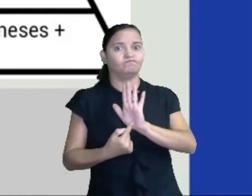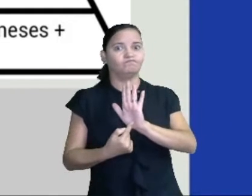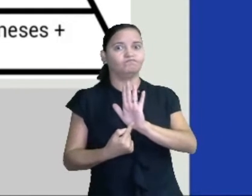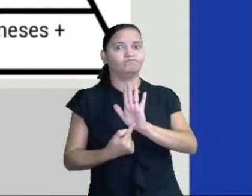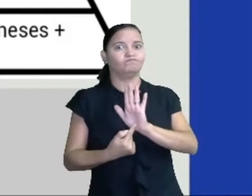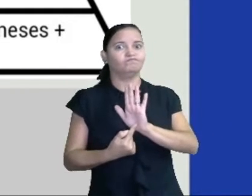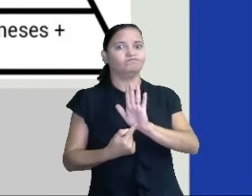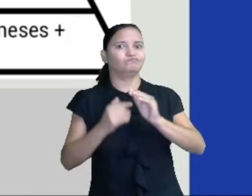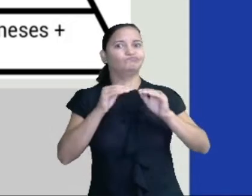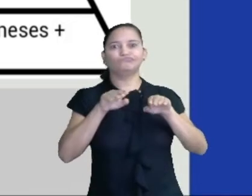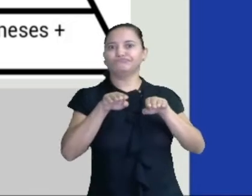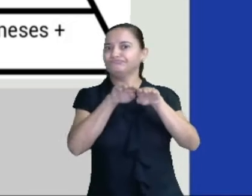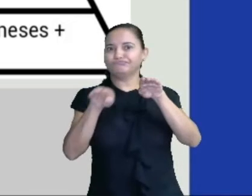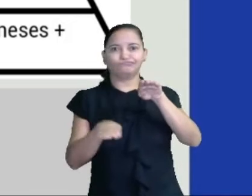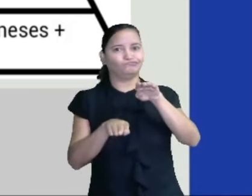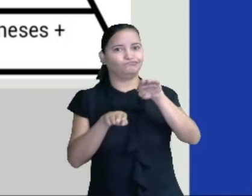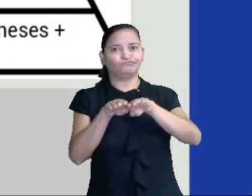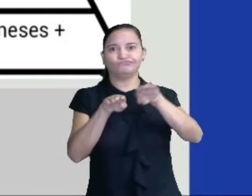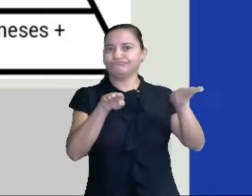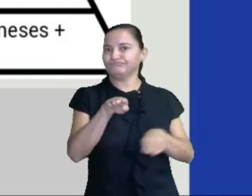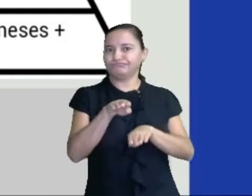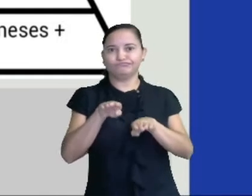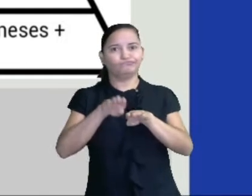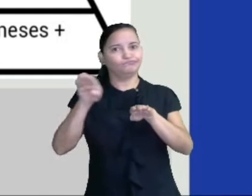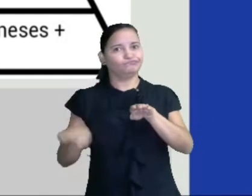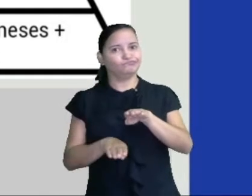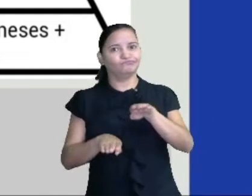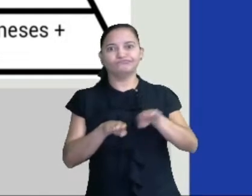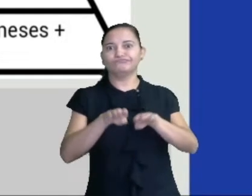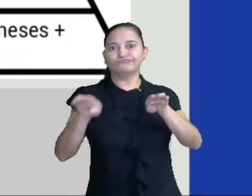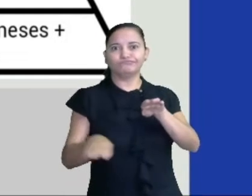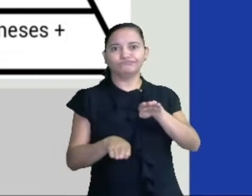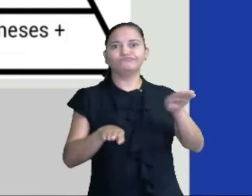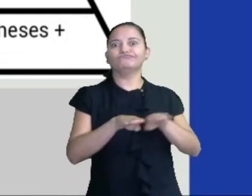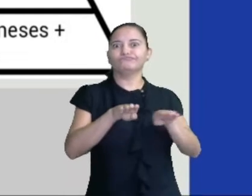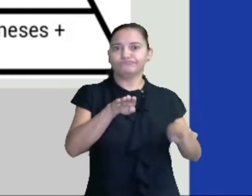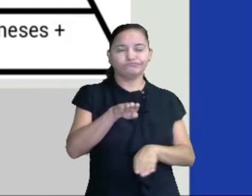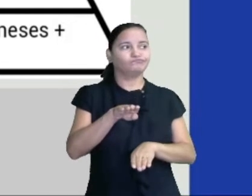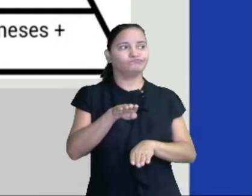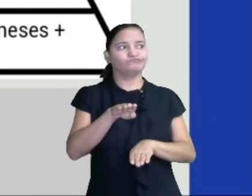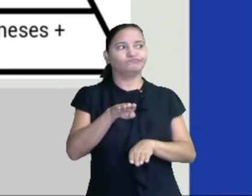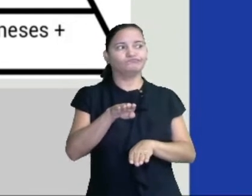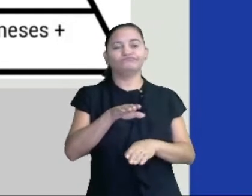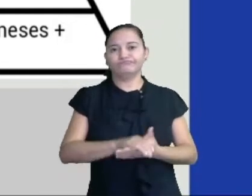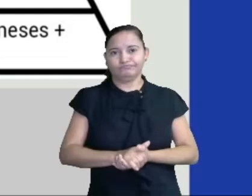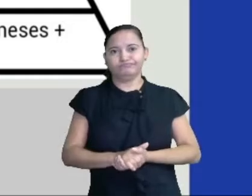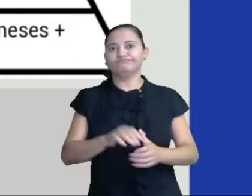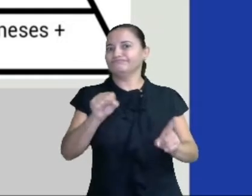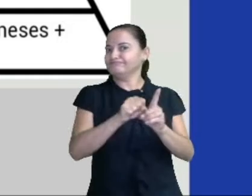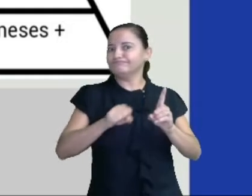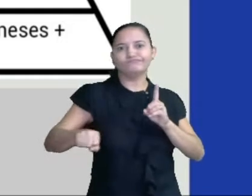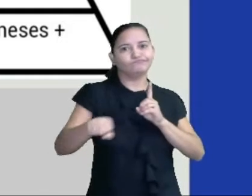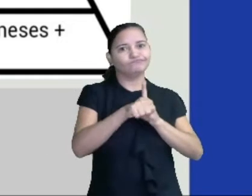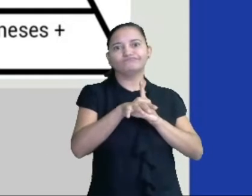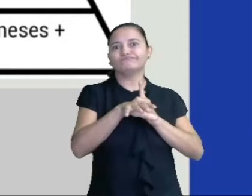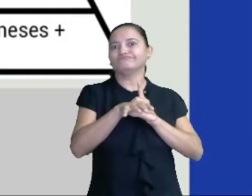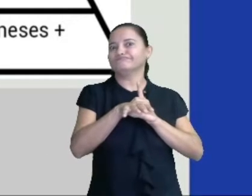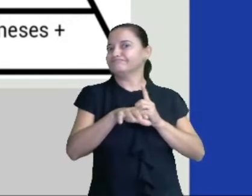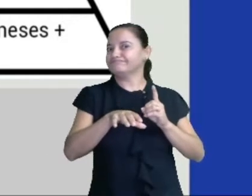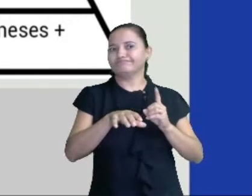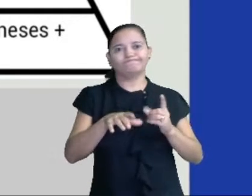no topo da pirâmide social, ou seja, era assim que a sociedade ela era organizada.